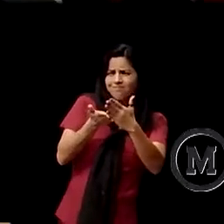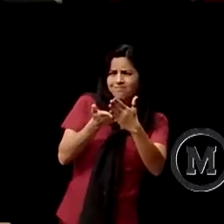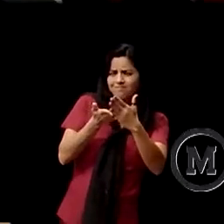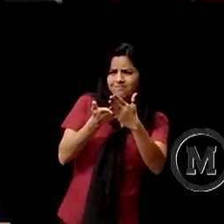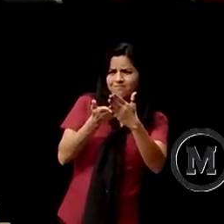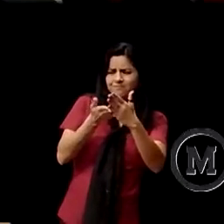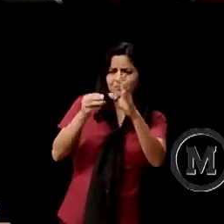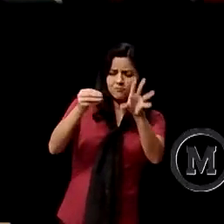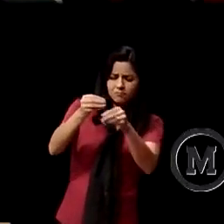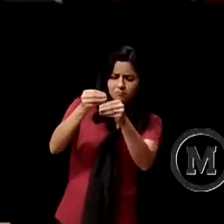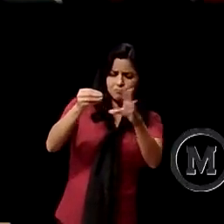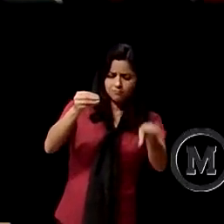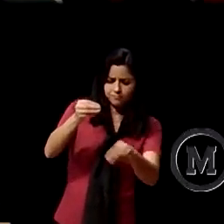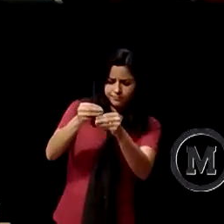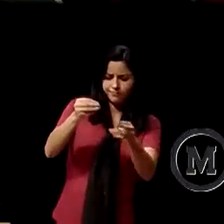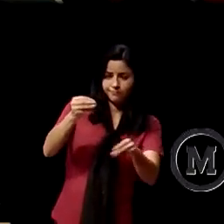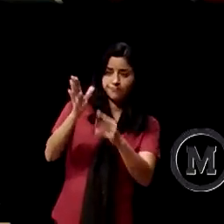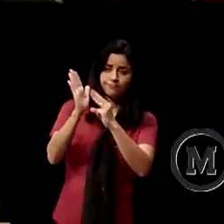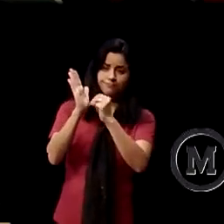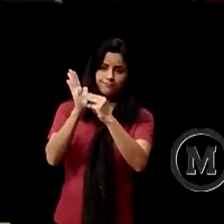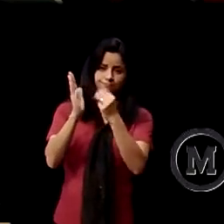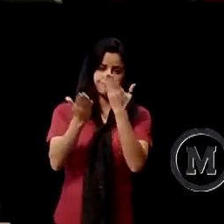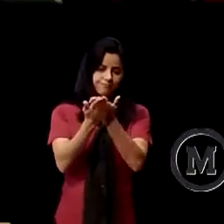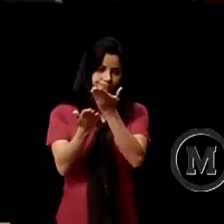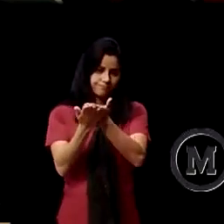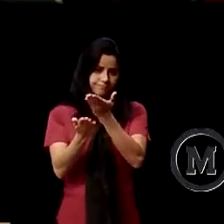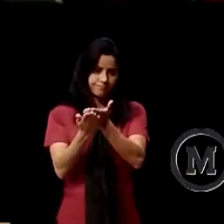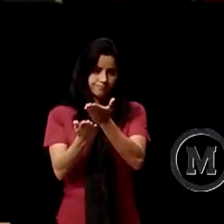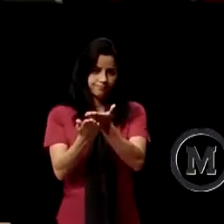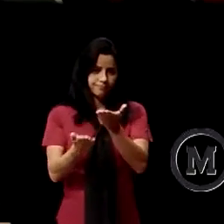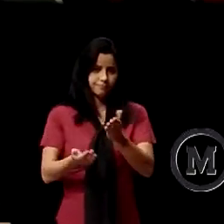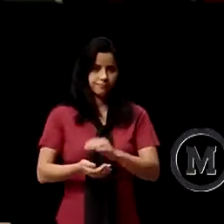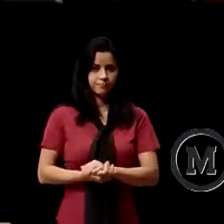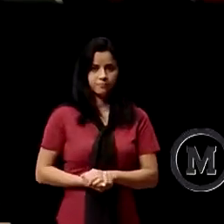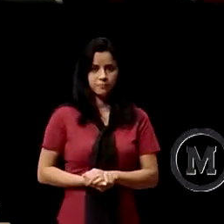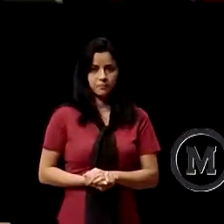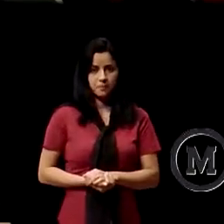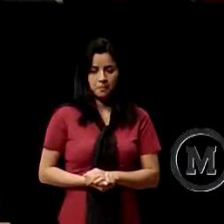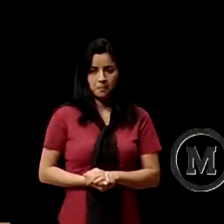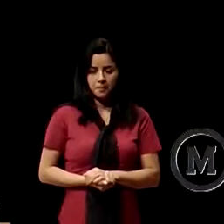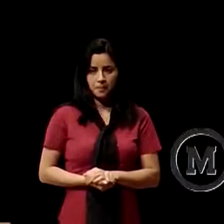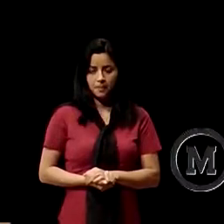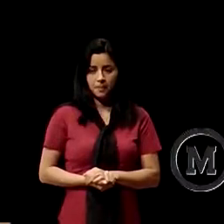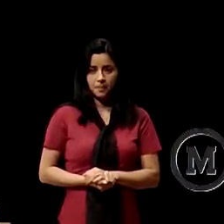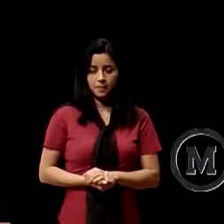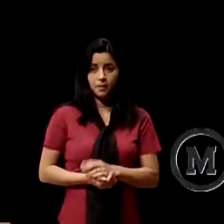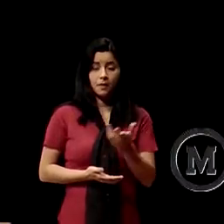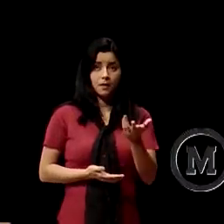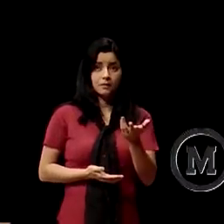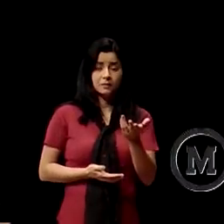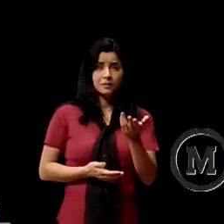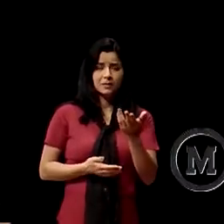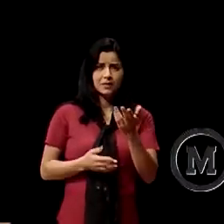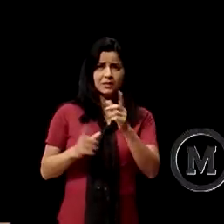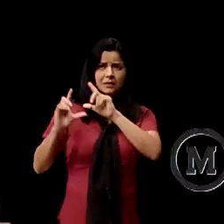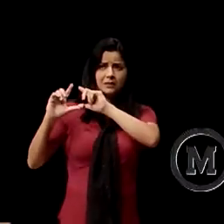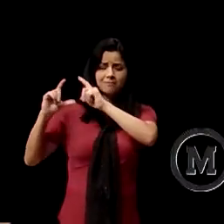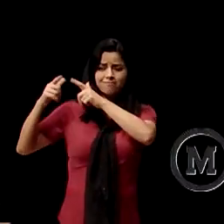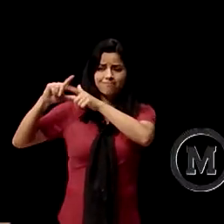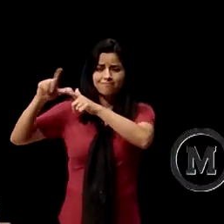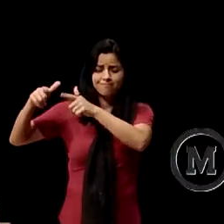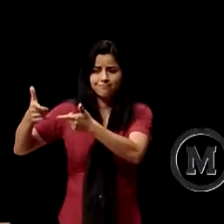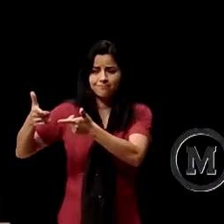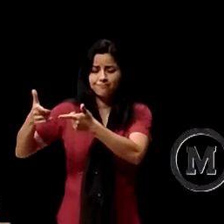de métodos de estudo. A tradition of educational philosophy. Uma tradição na